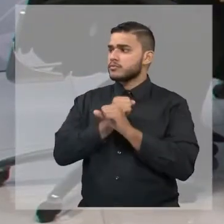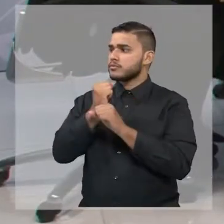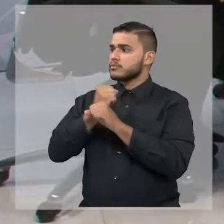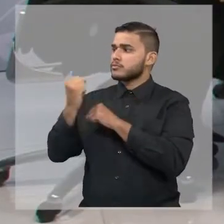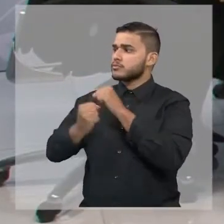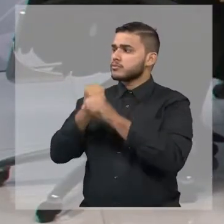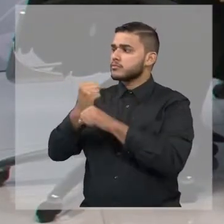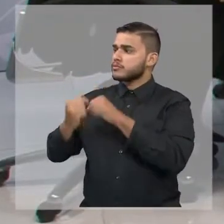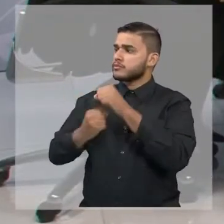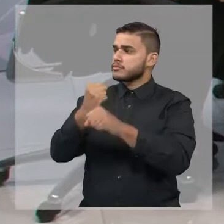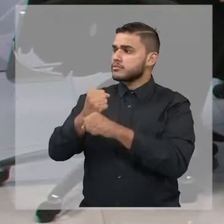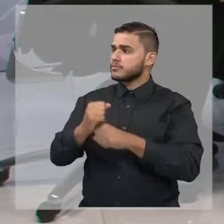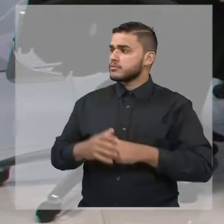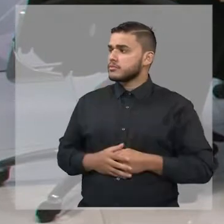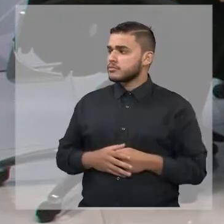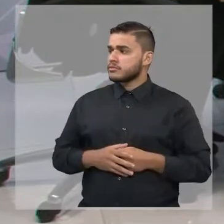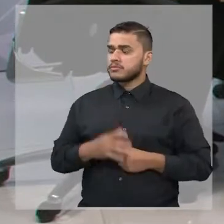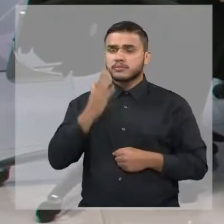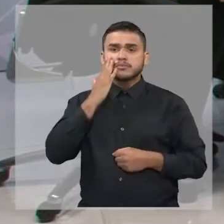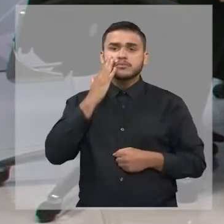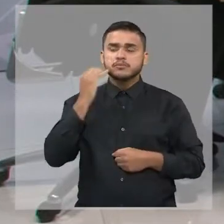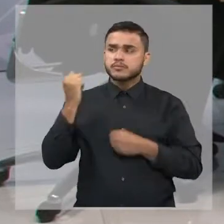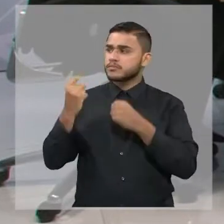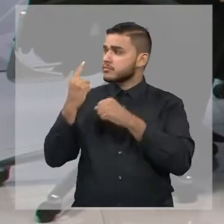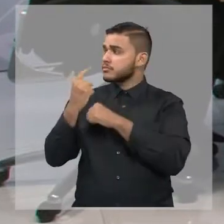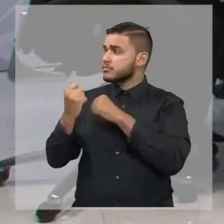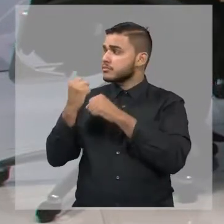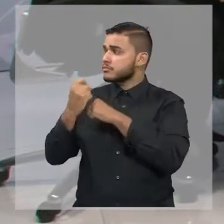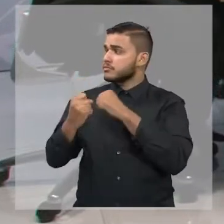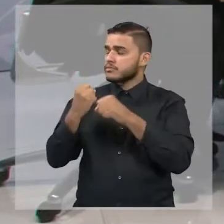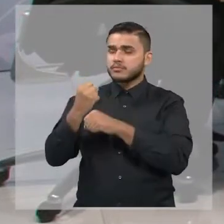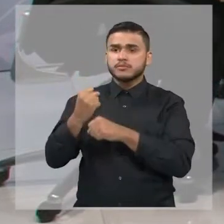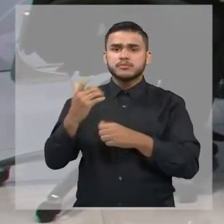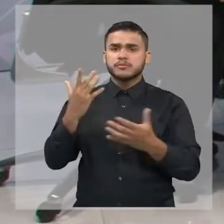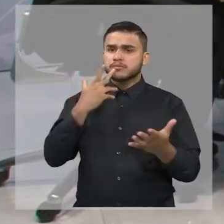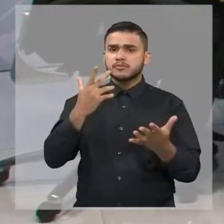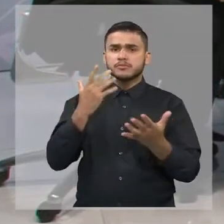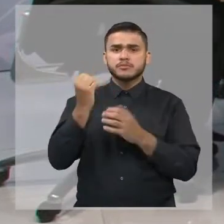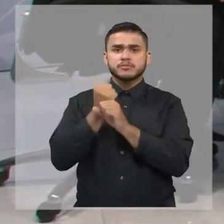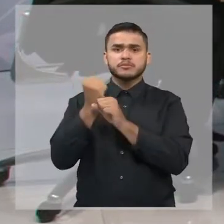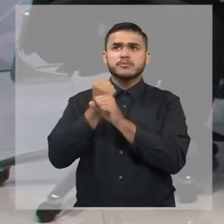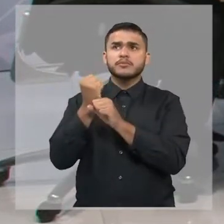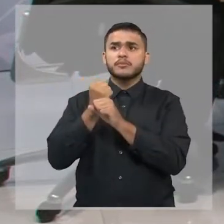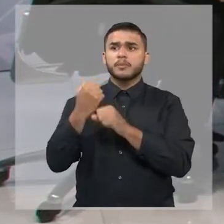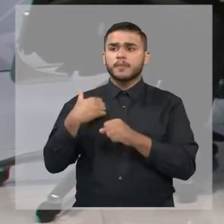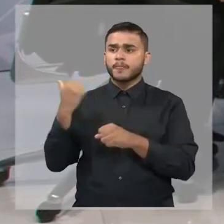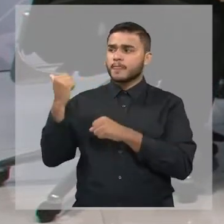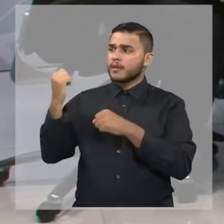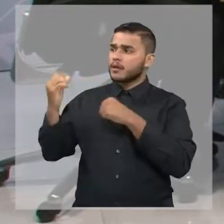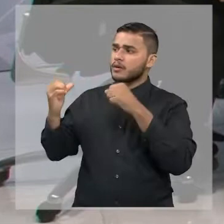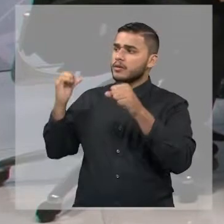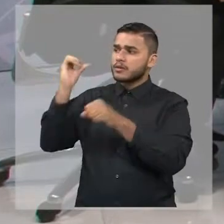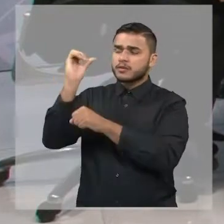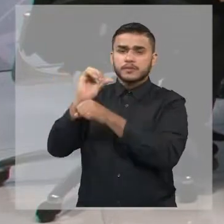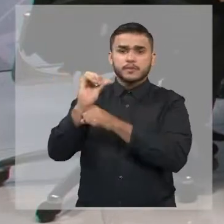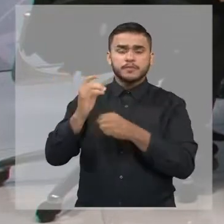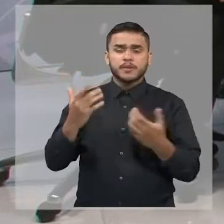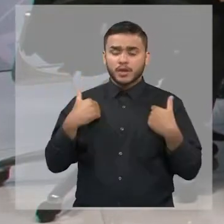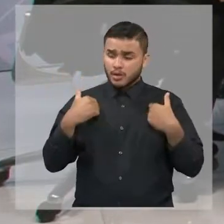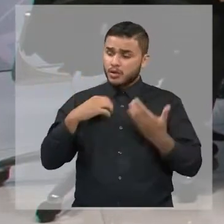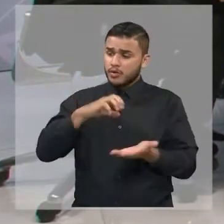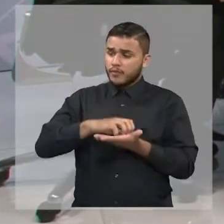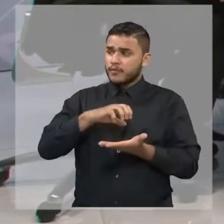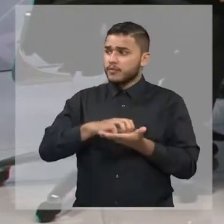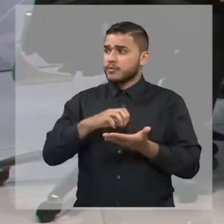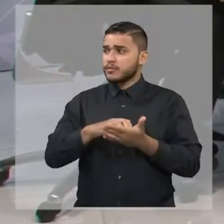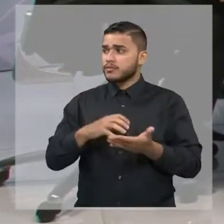anos? Nos últimos 3 anos de crise. Anos, não é verdade, professor. 6 não anos. É verdade, professor. Eu sou funcionário Não público. é verdade. Eu sou funcionário Servidor